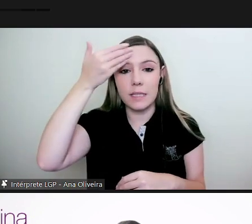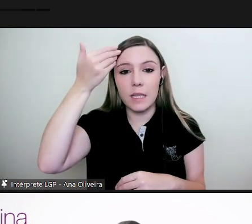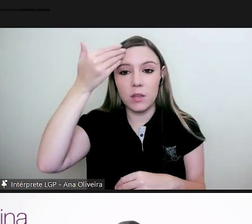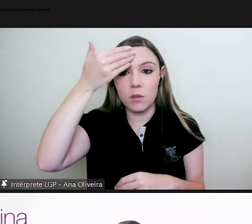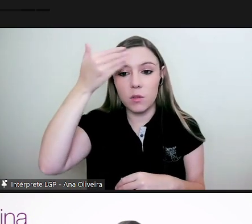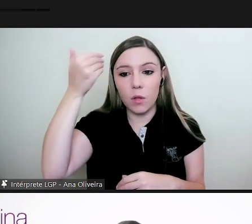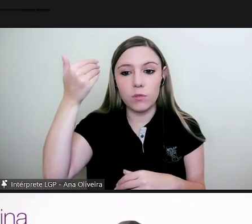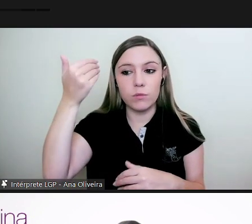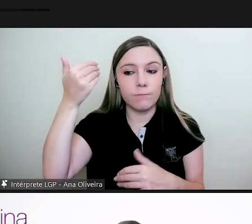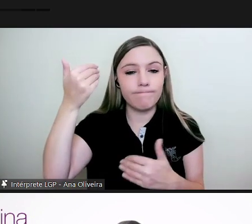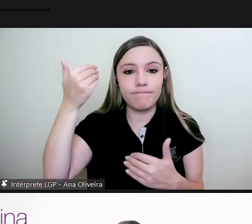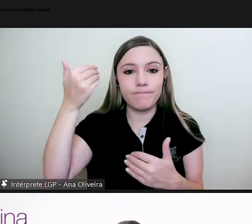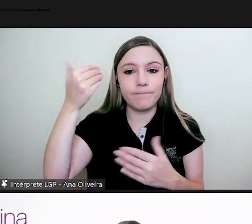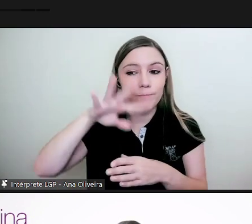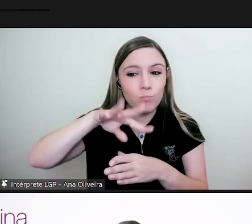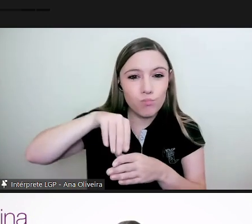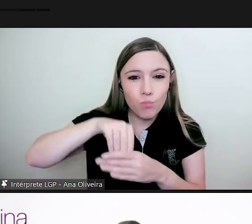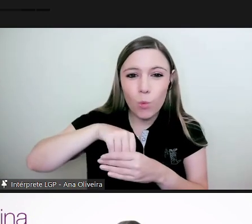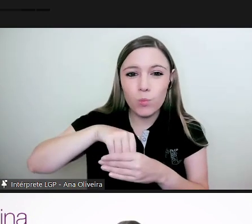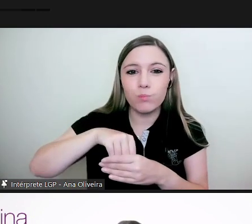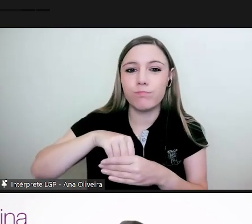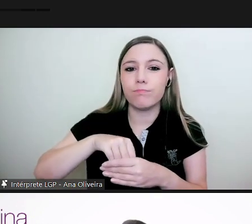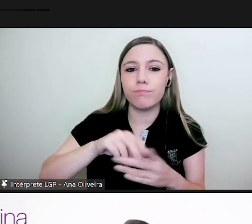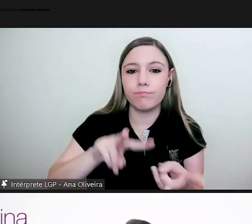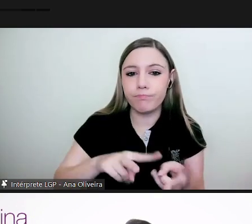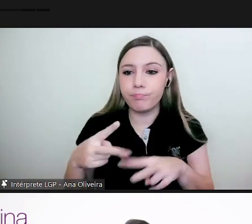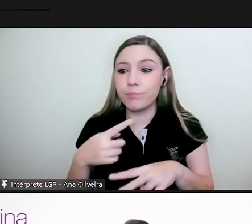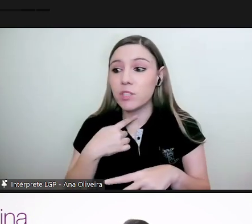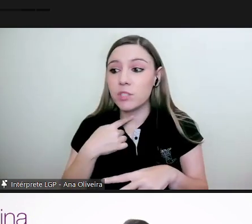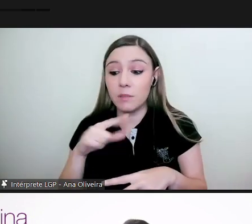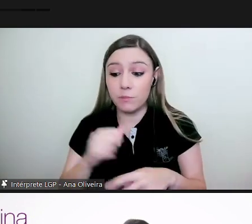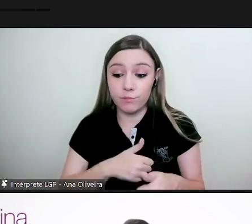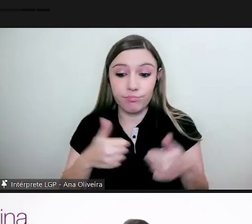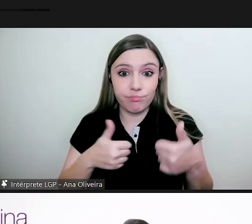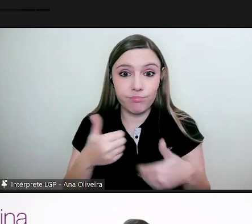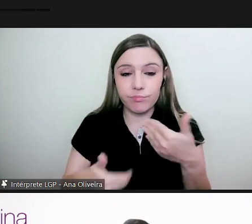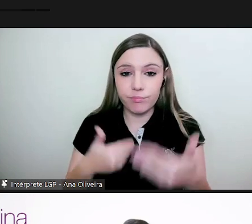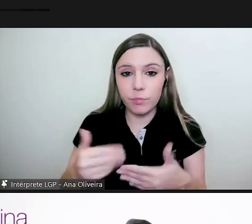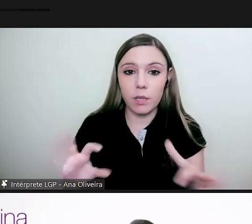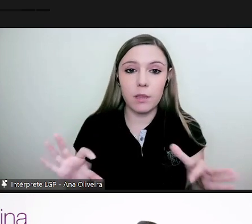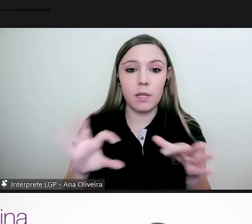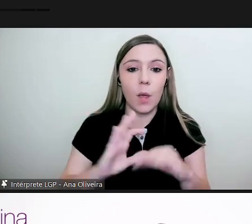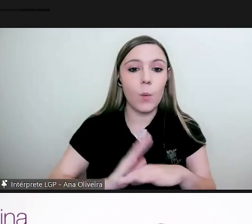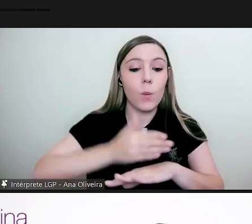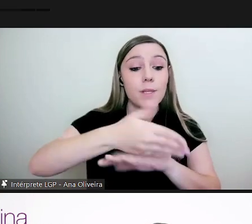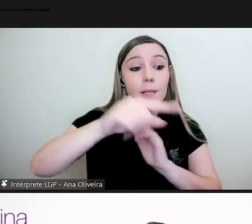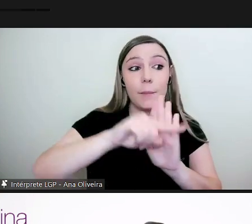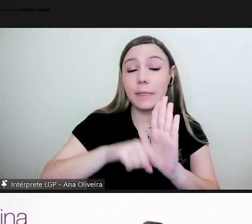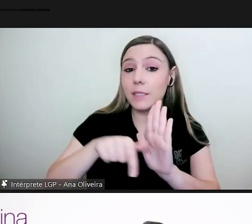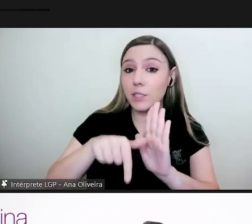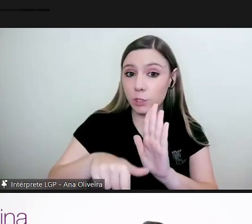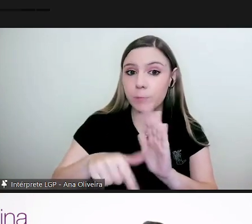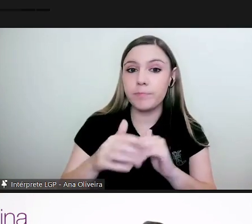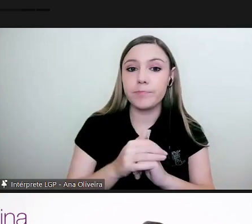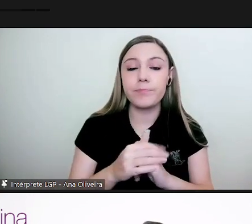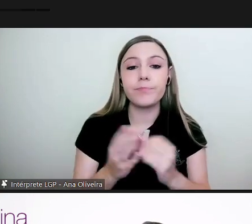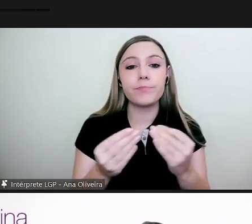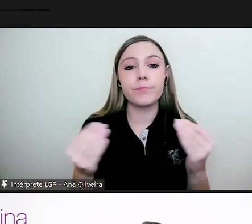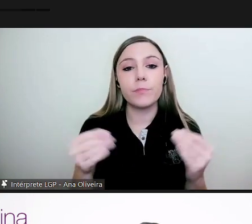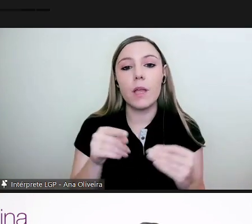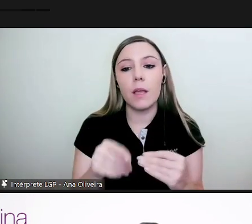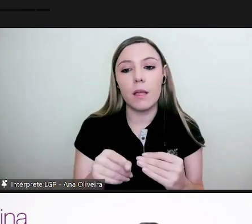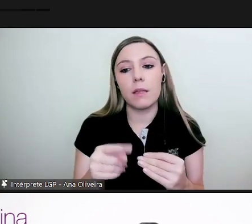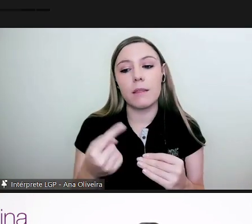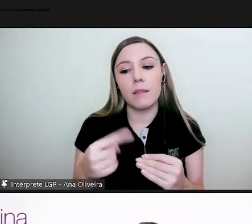fora do processo de transição digital e de implementação das cidades, no acesso a estas medidas. Muitas delas são já oferecidas,